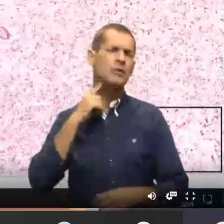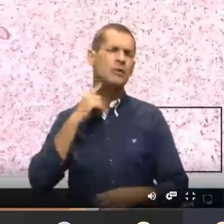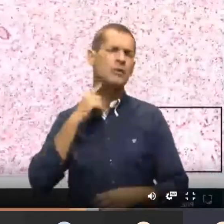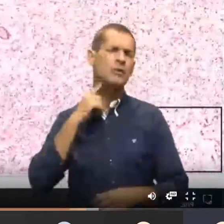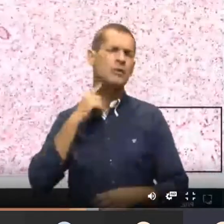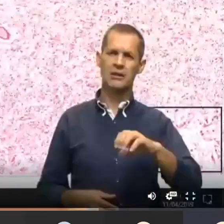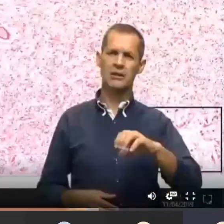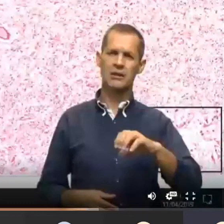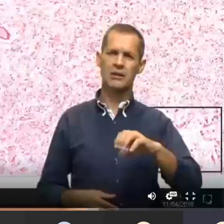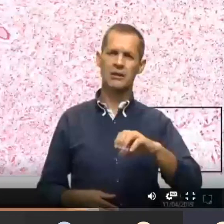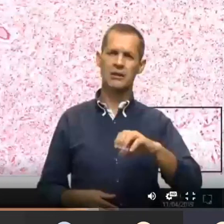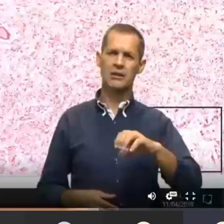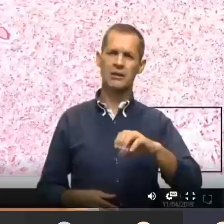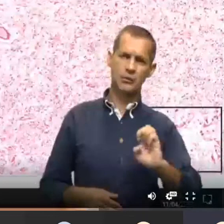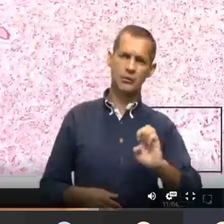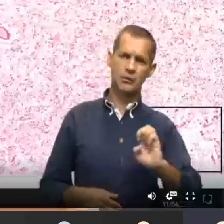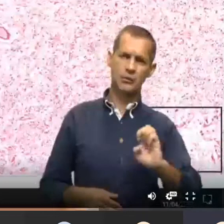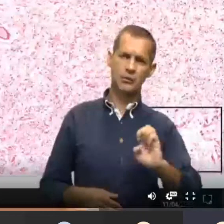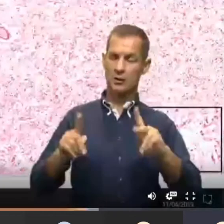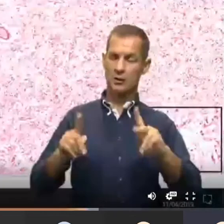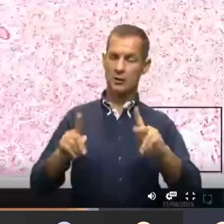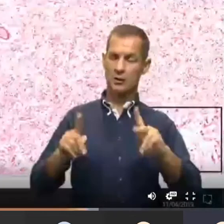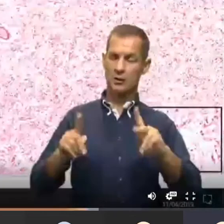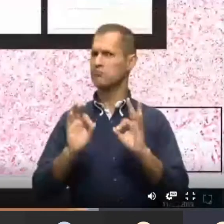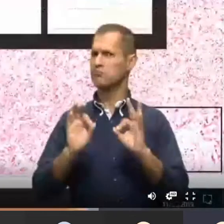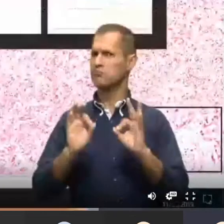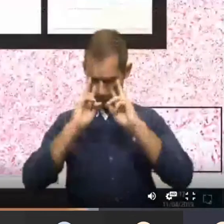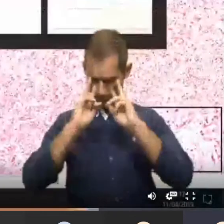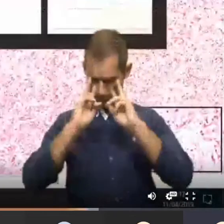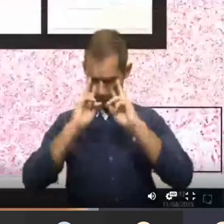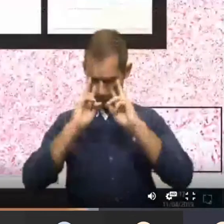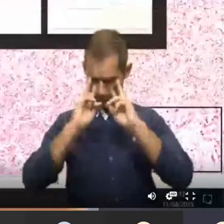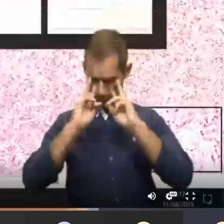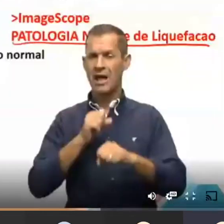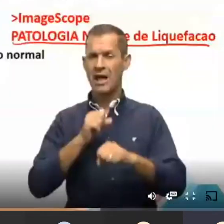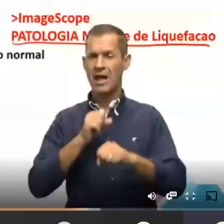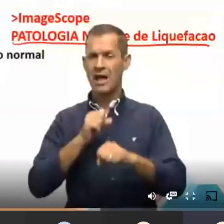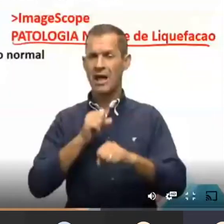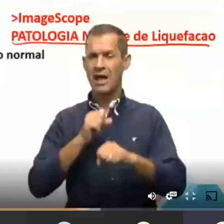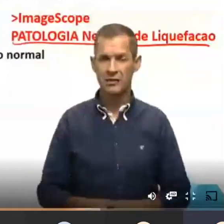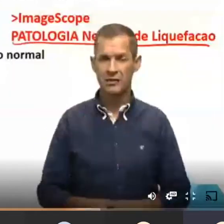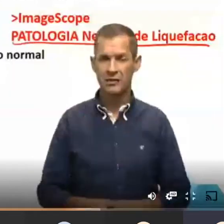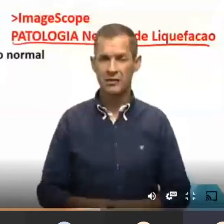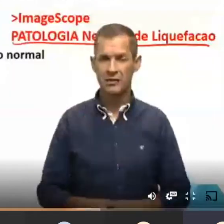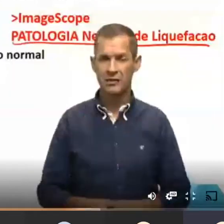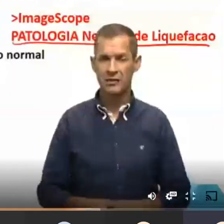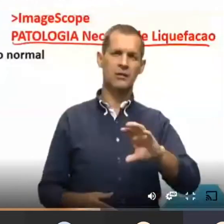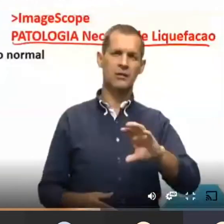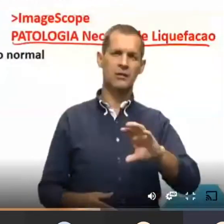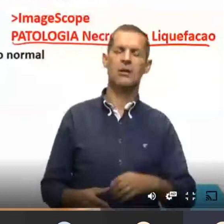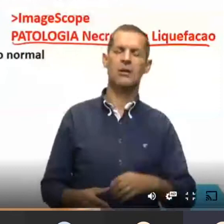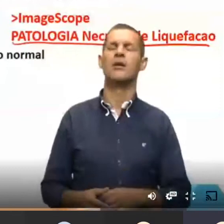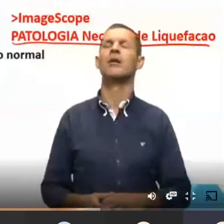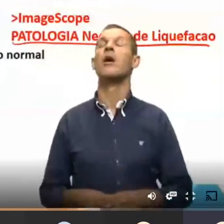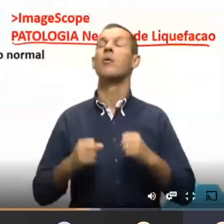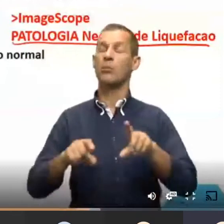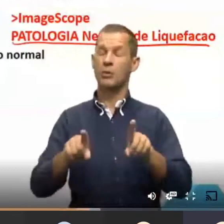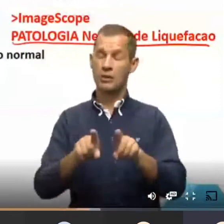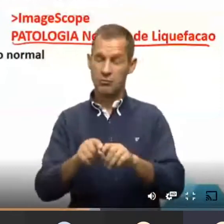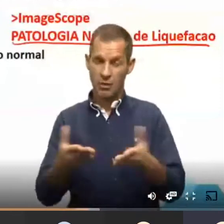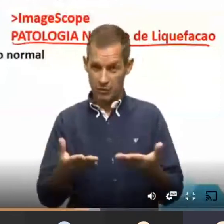da necrose, ok? Então, perfeito. Vimos aí a nossa lâmina de AVE